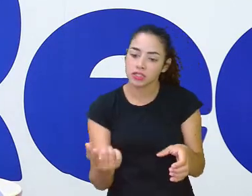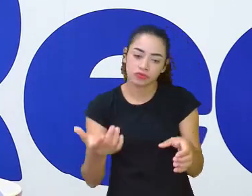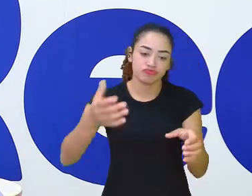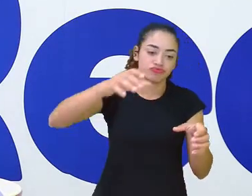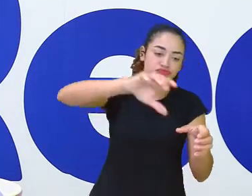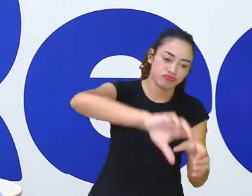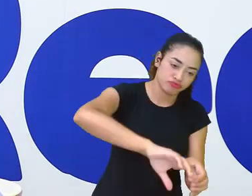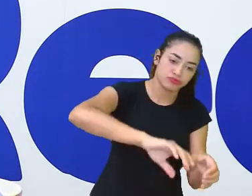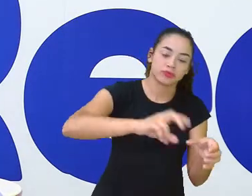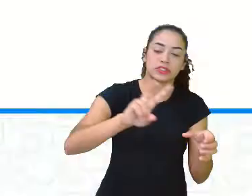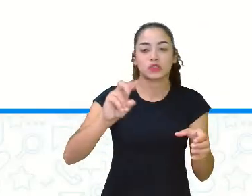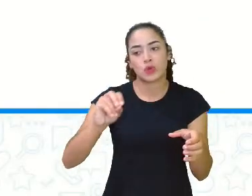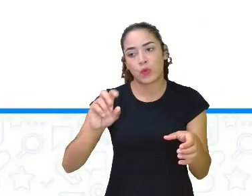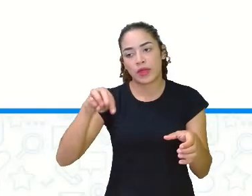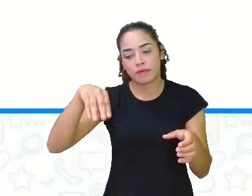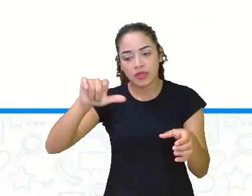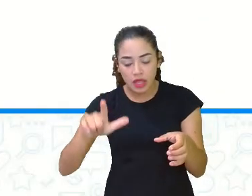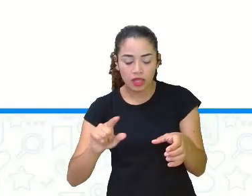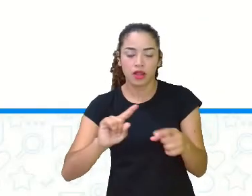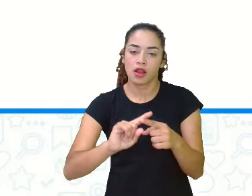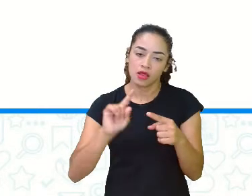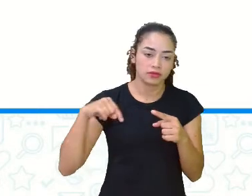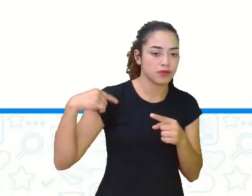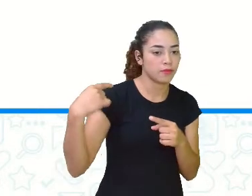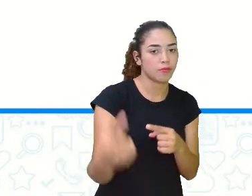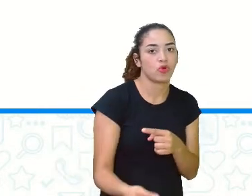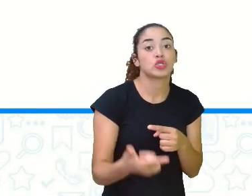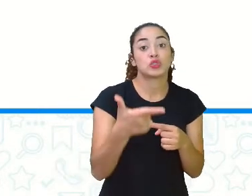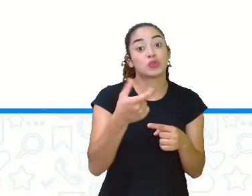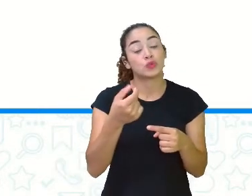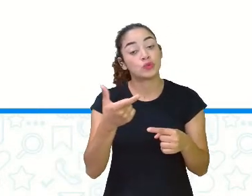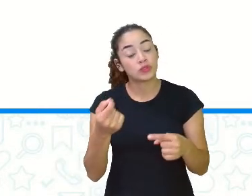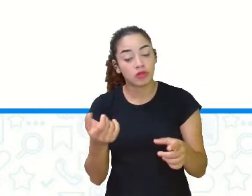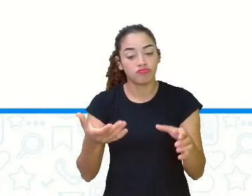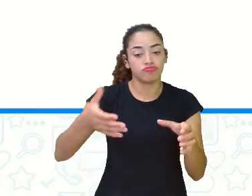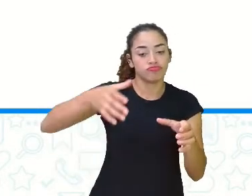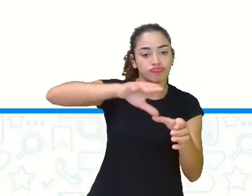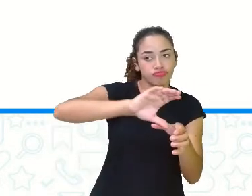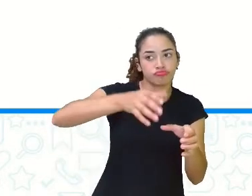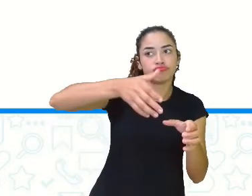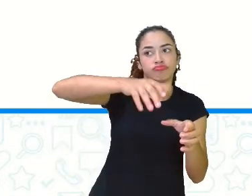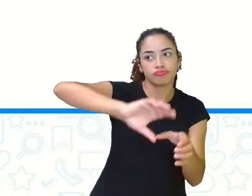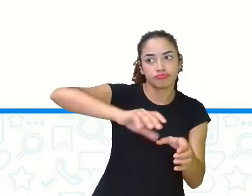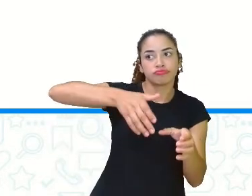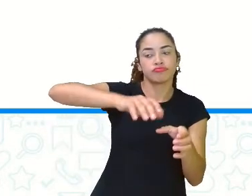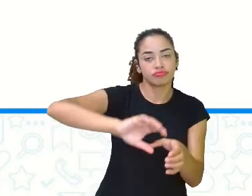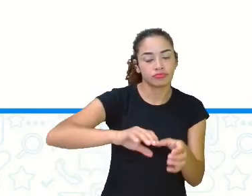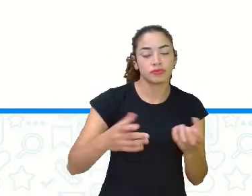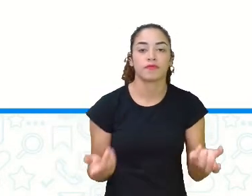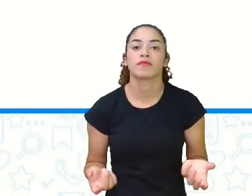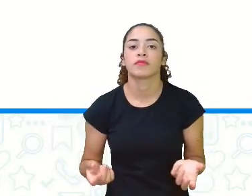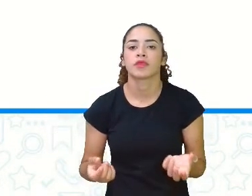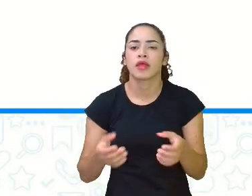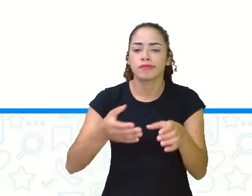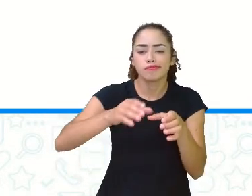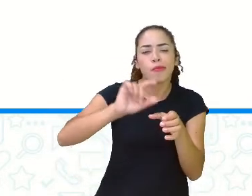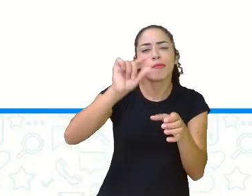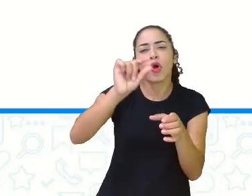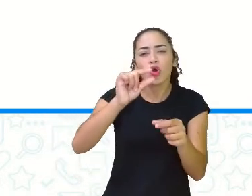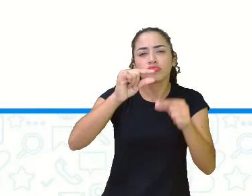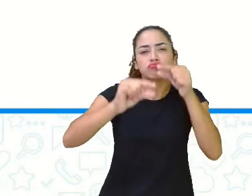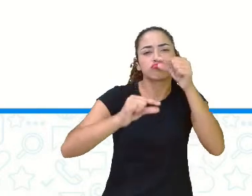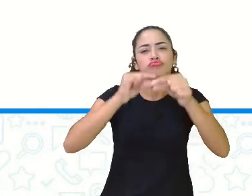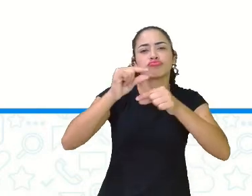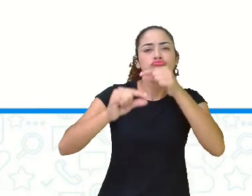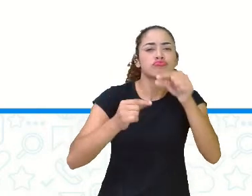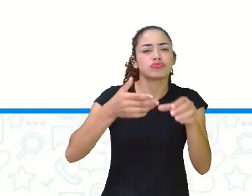de 50, Sim. Depois eu botava um de 200 e ia vindo. E adicionando de pouco a pouco, fazendo como